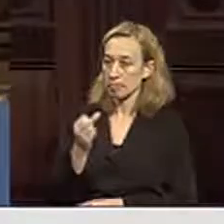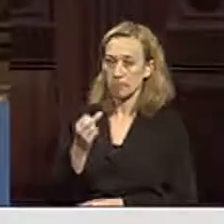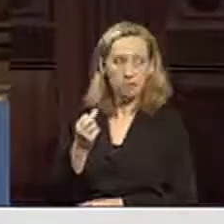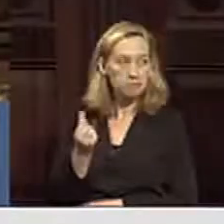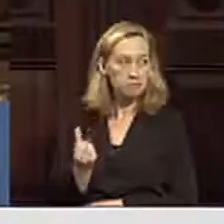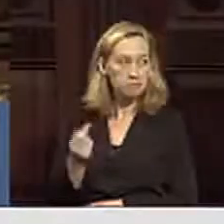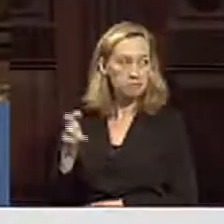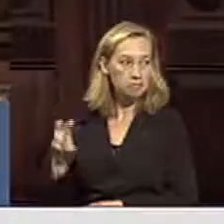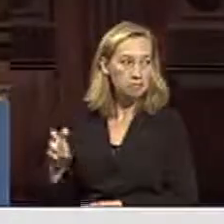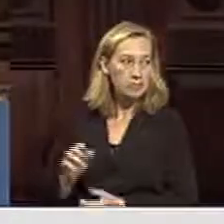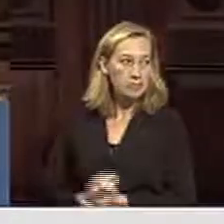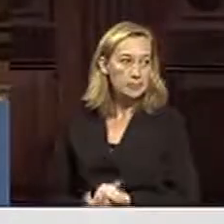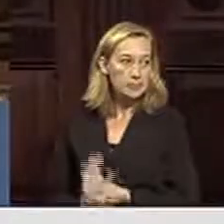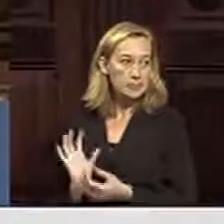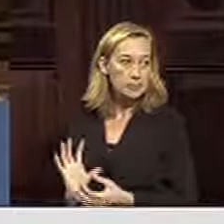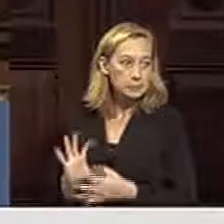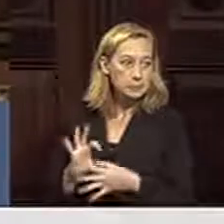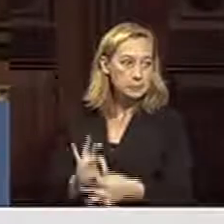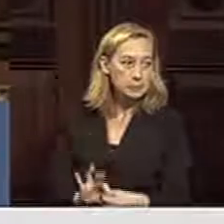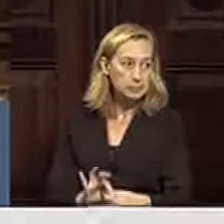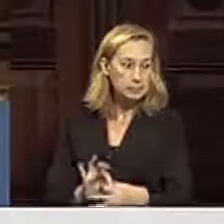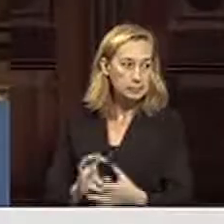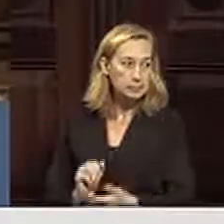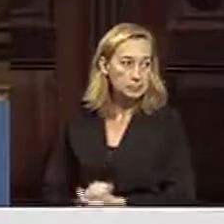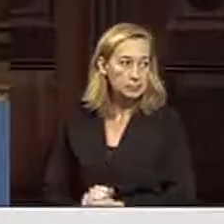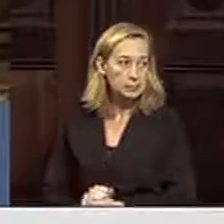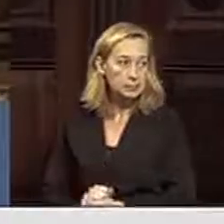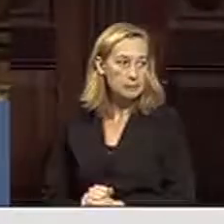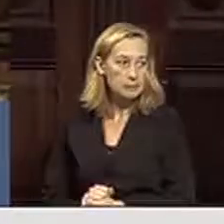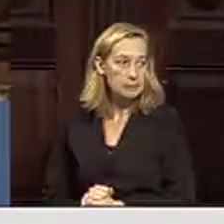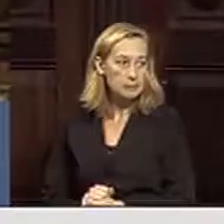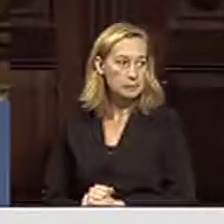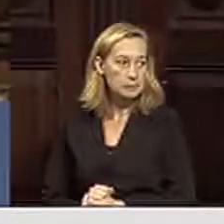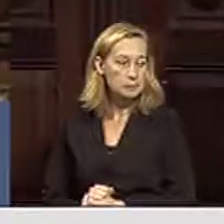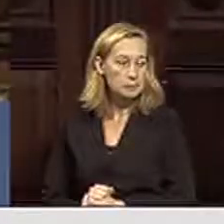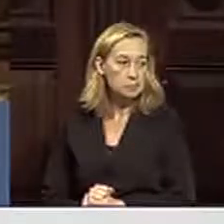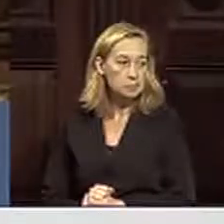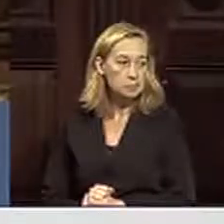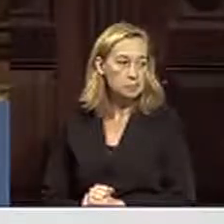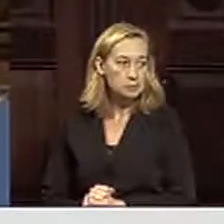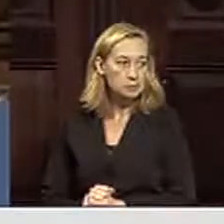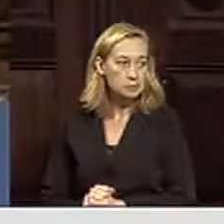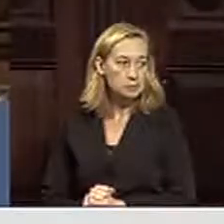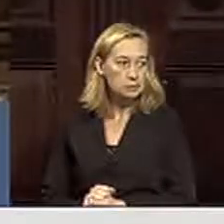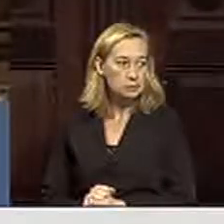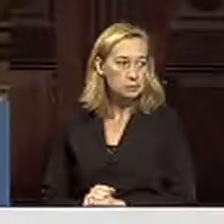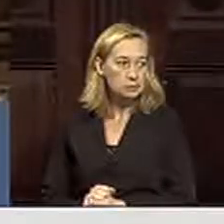numa aliança com setores empresariais, midiáticos,